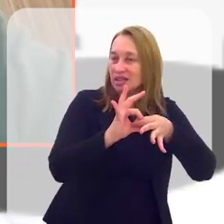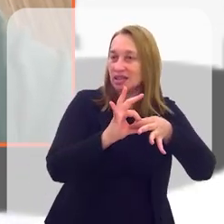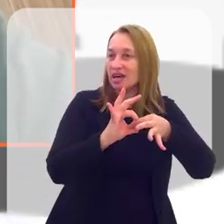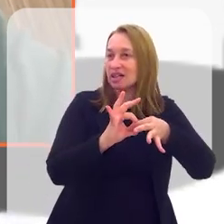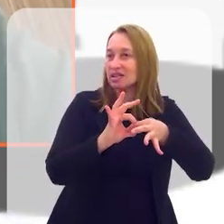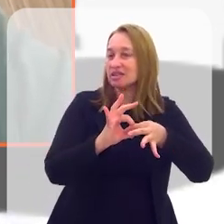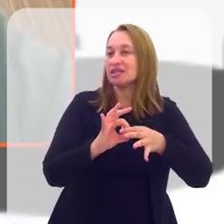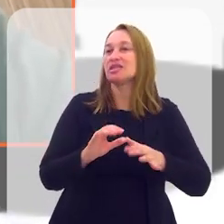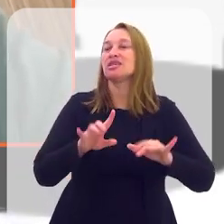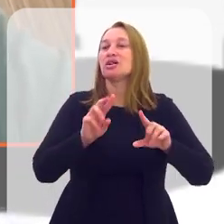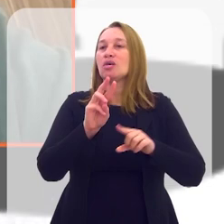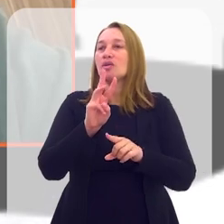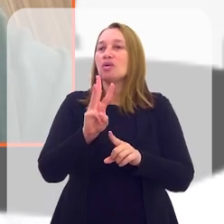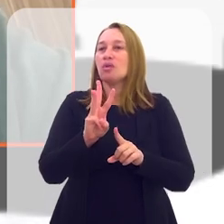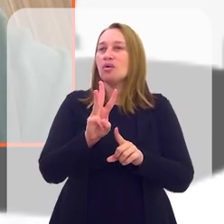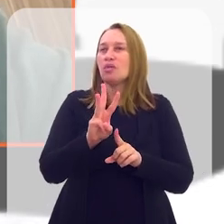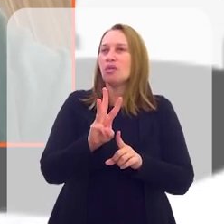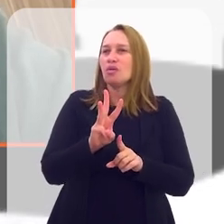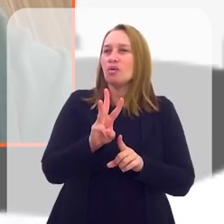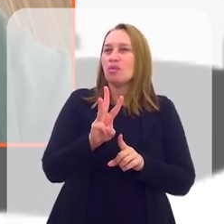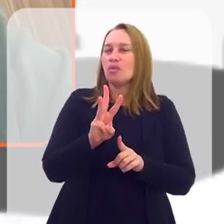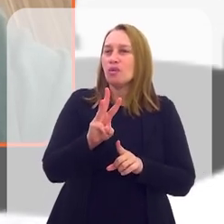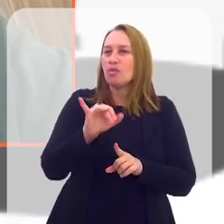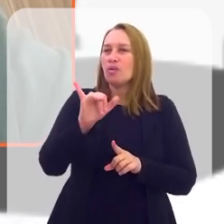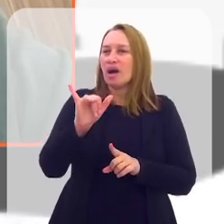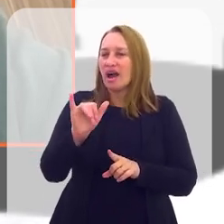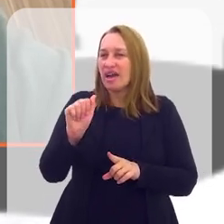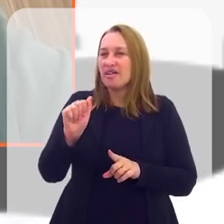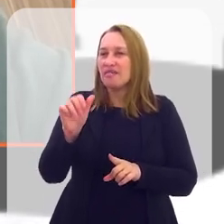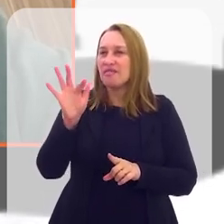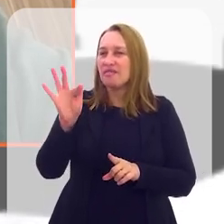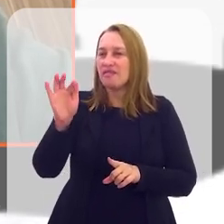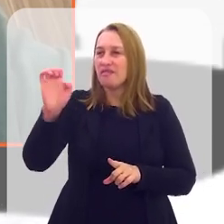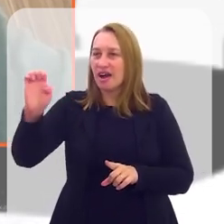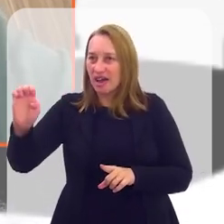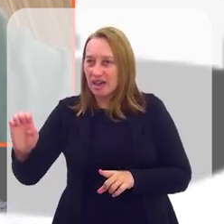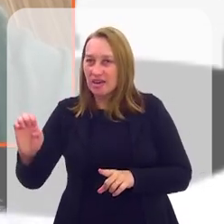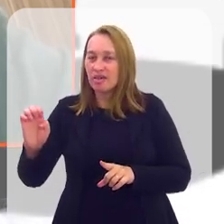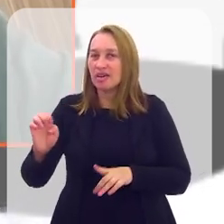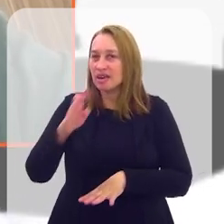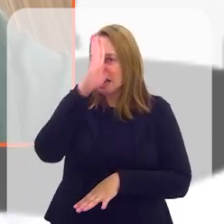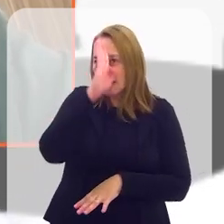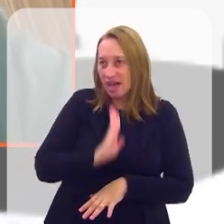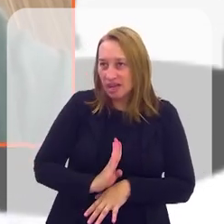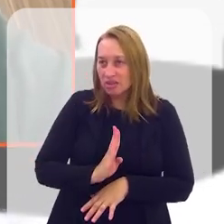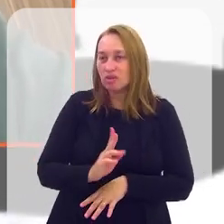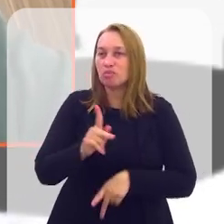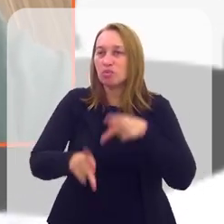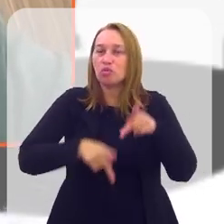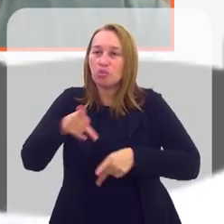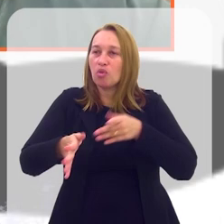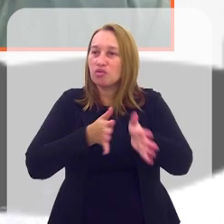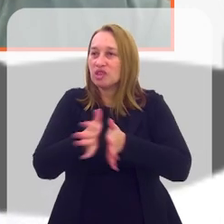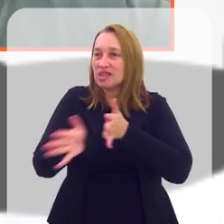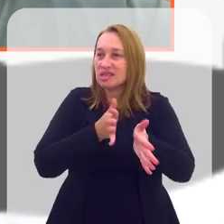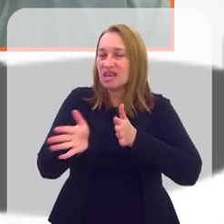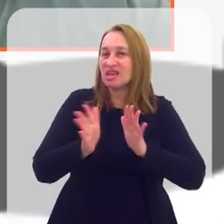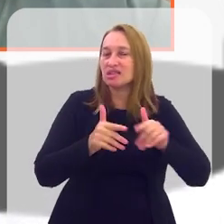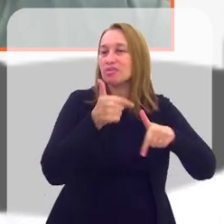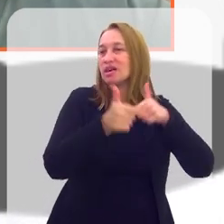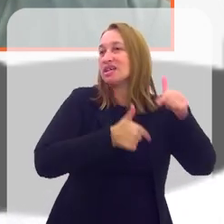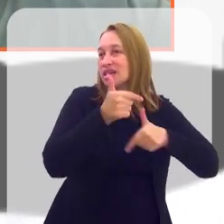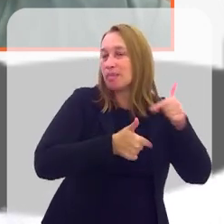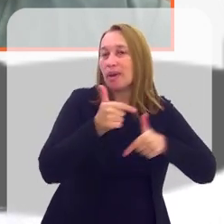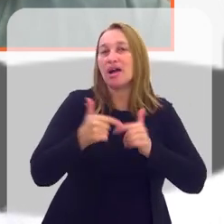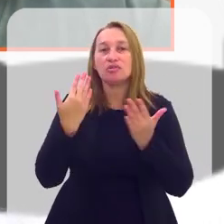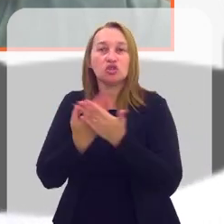que a gente instala o Wi-Fi público gratuito em diversos logradouros e a população pode ter acesso, enfim, tanto